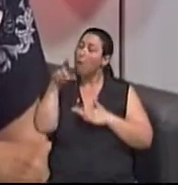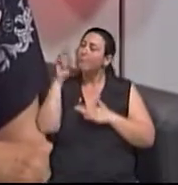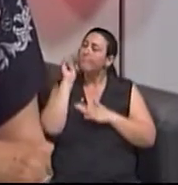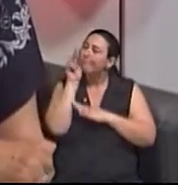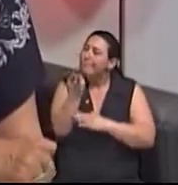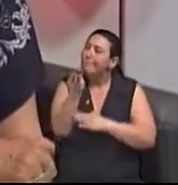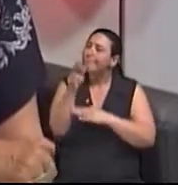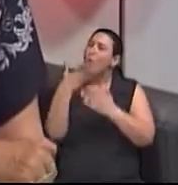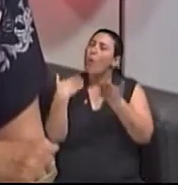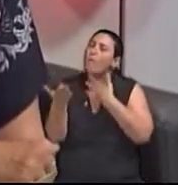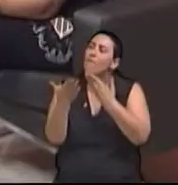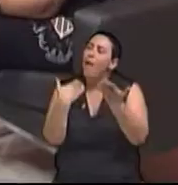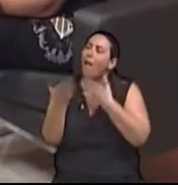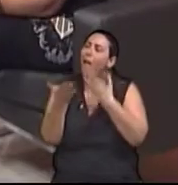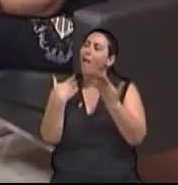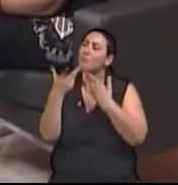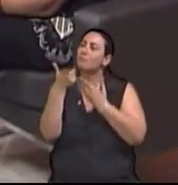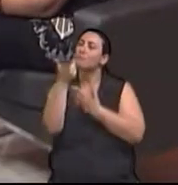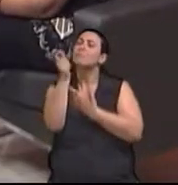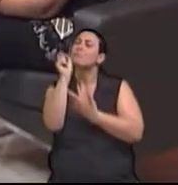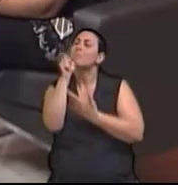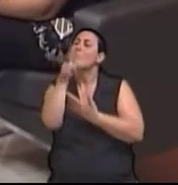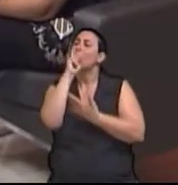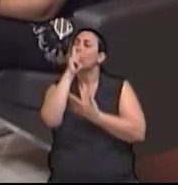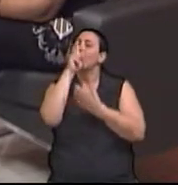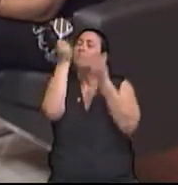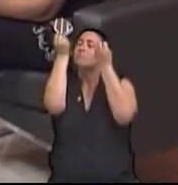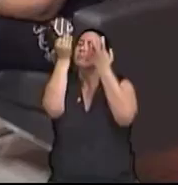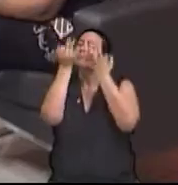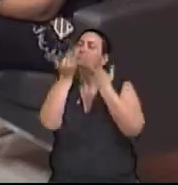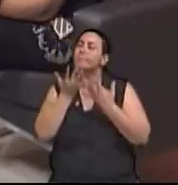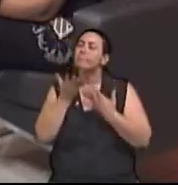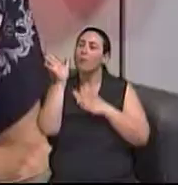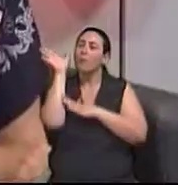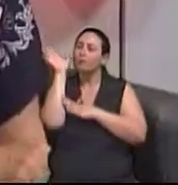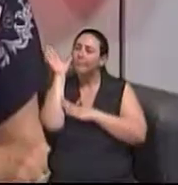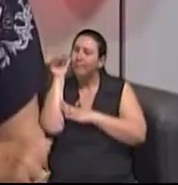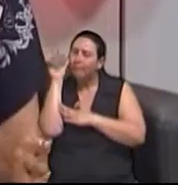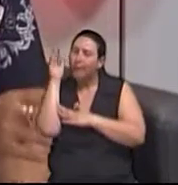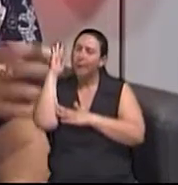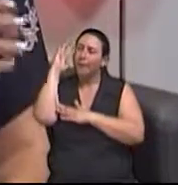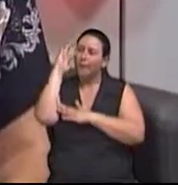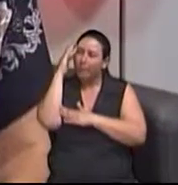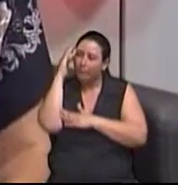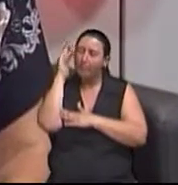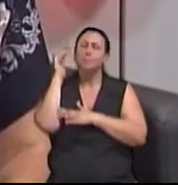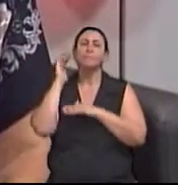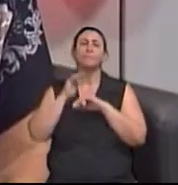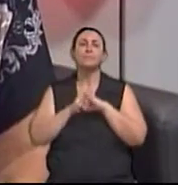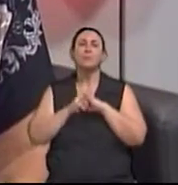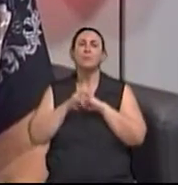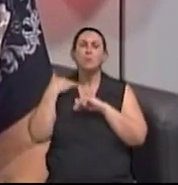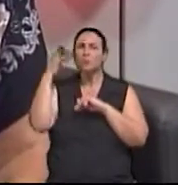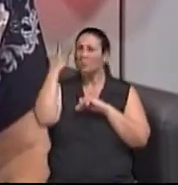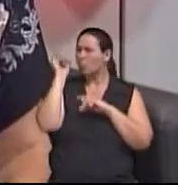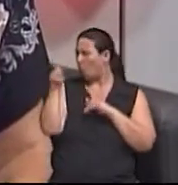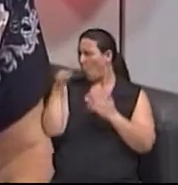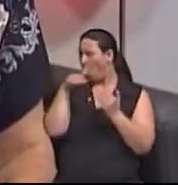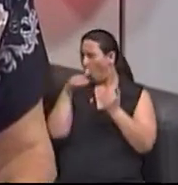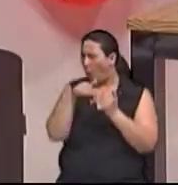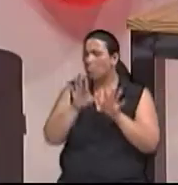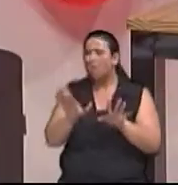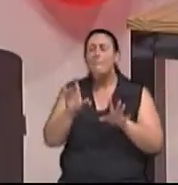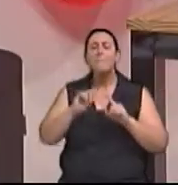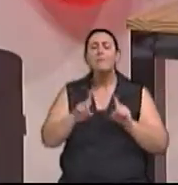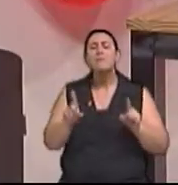ouvir saber ouvir saber eh observar entender agora eh não sei se a senhora concorda comigo eu acho que